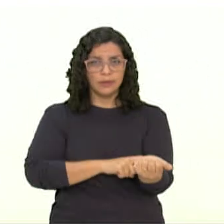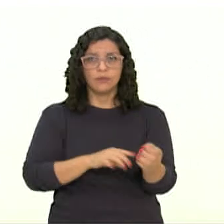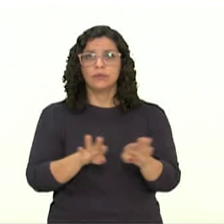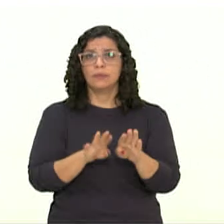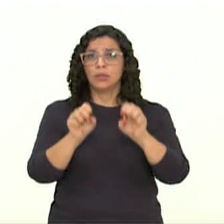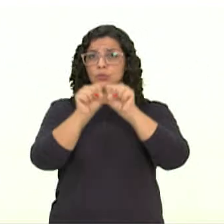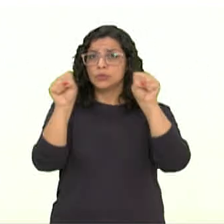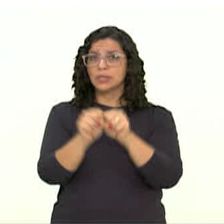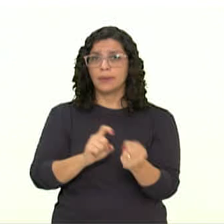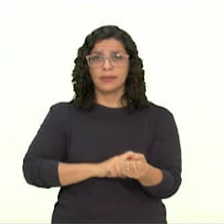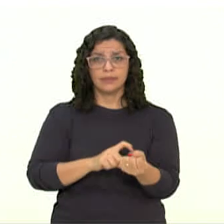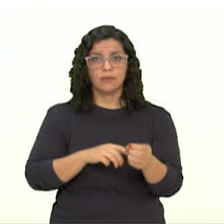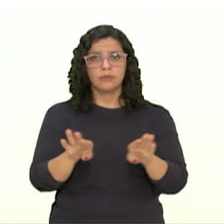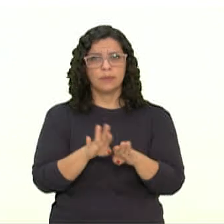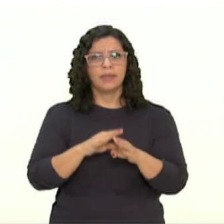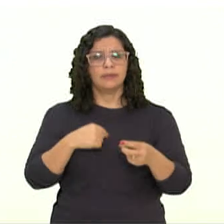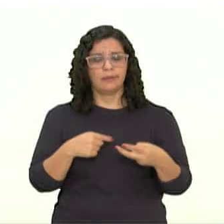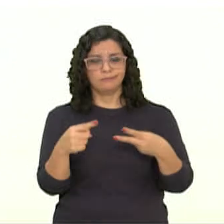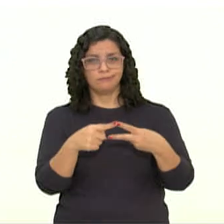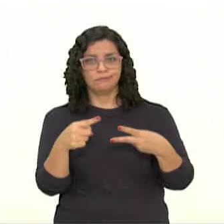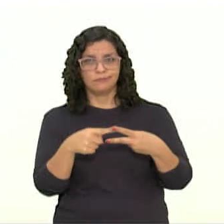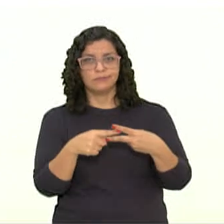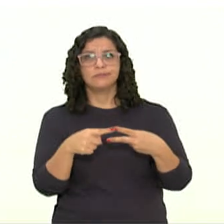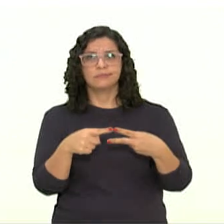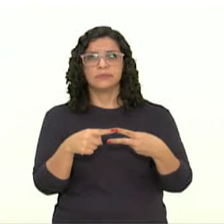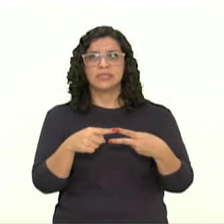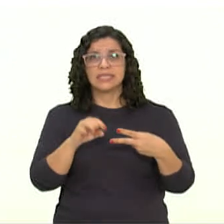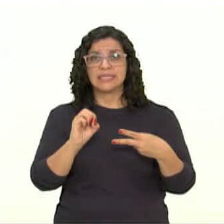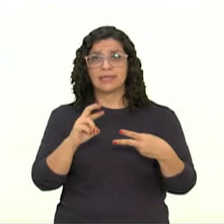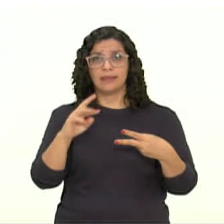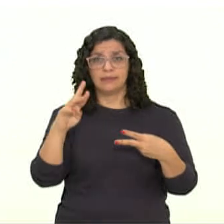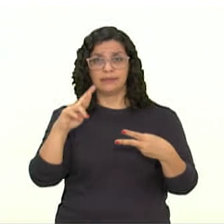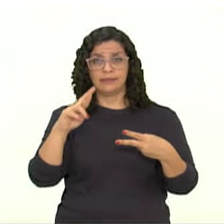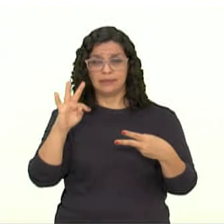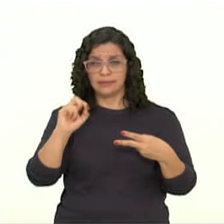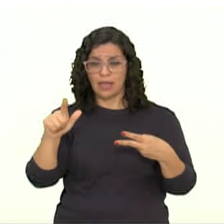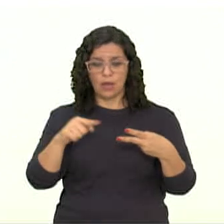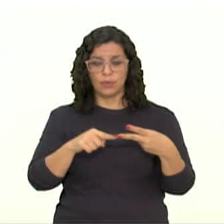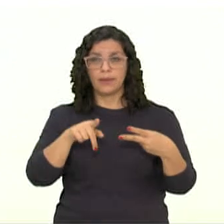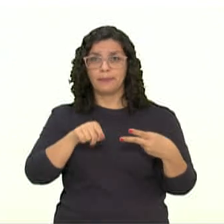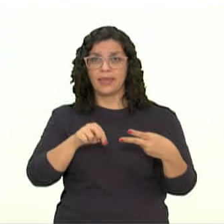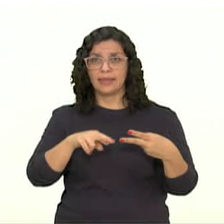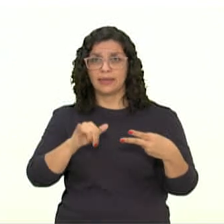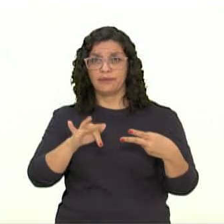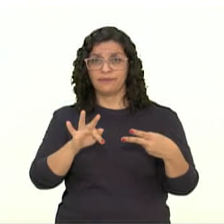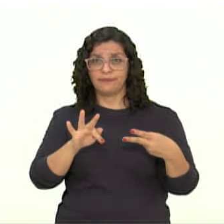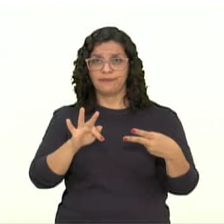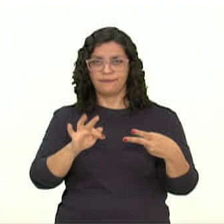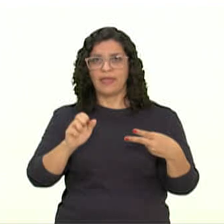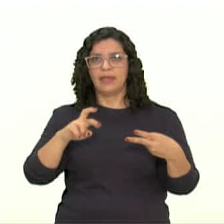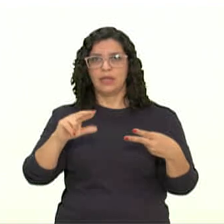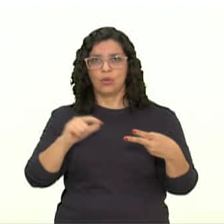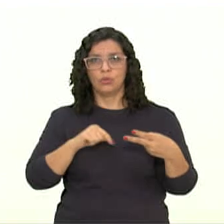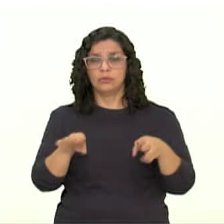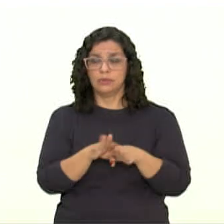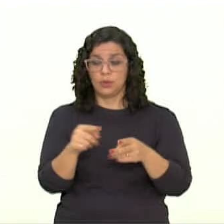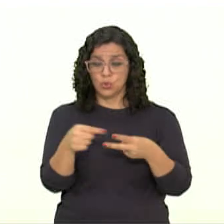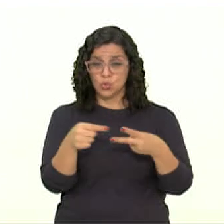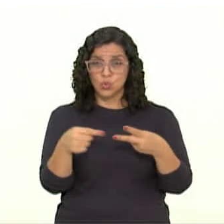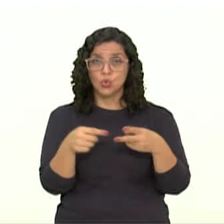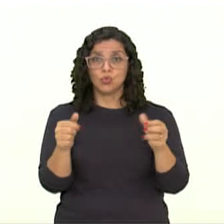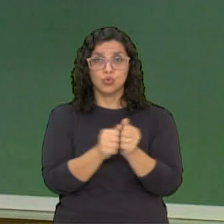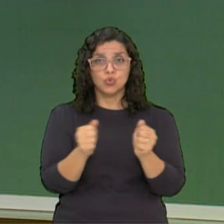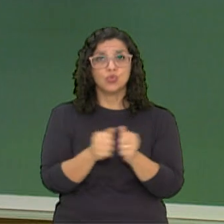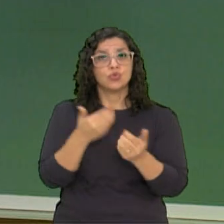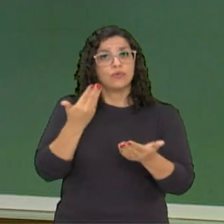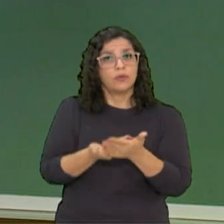sistema nervoso pode ser classificado como sistema nervoso central e sistema nervoso periférico. Lembrando que isso aqui vai